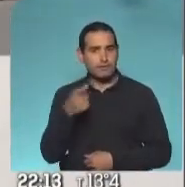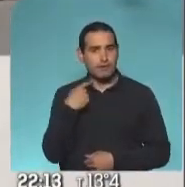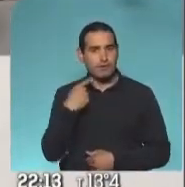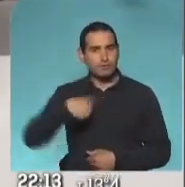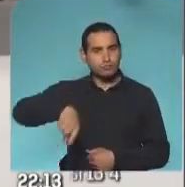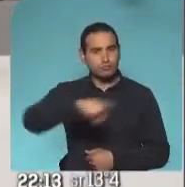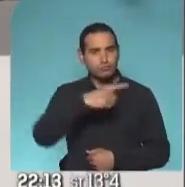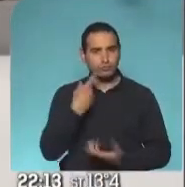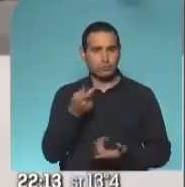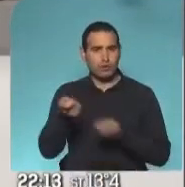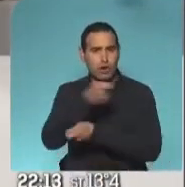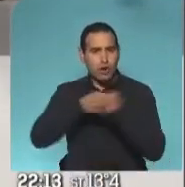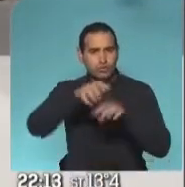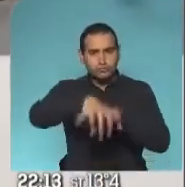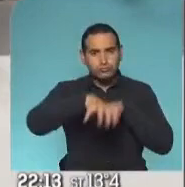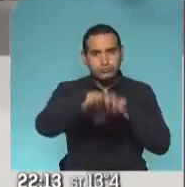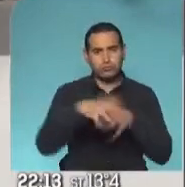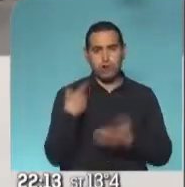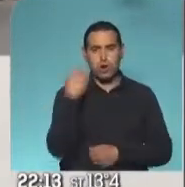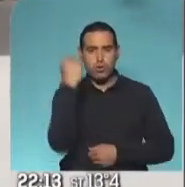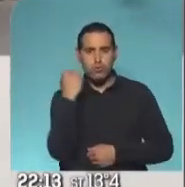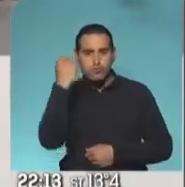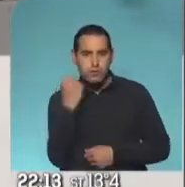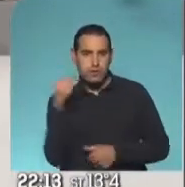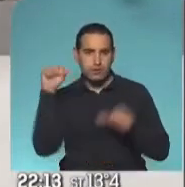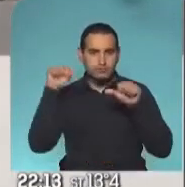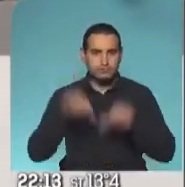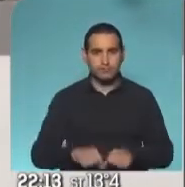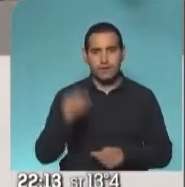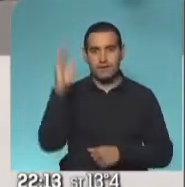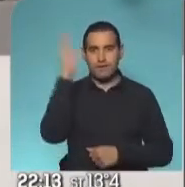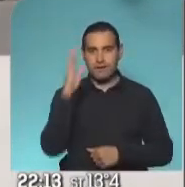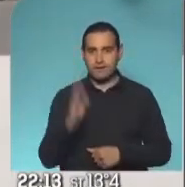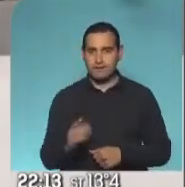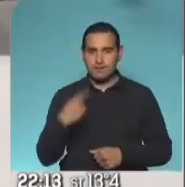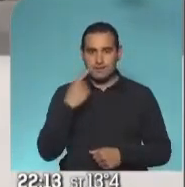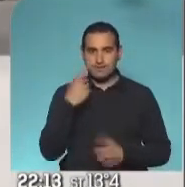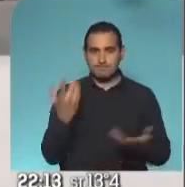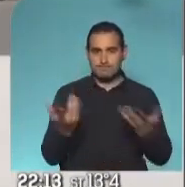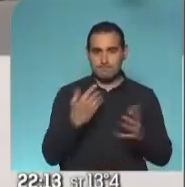nosso agronegócio, prejudicar nossa economia, tá?